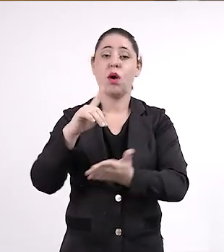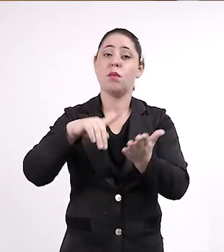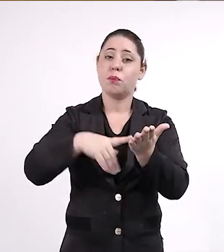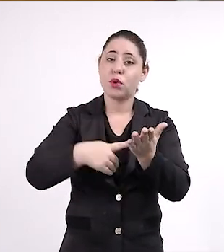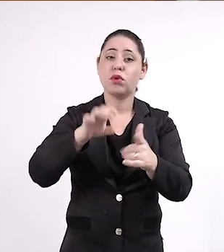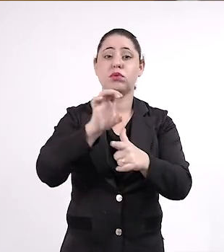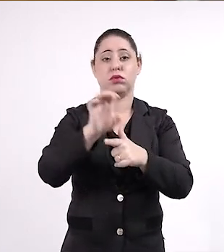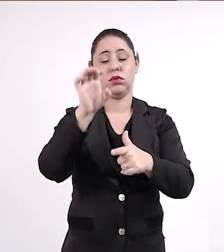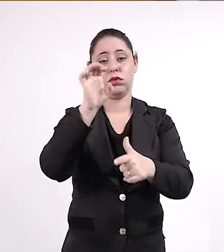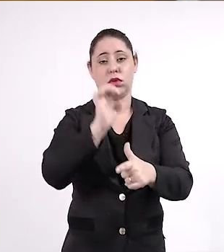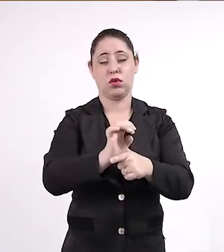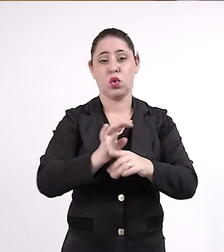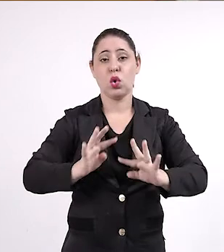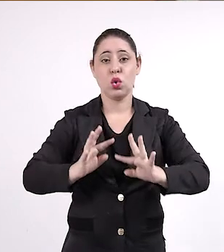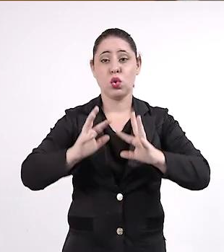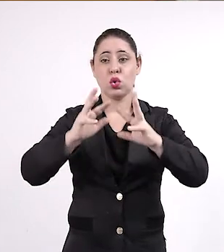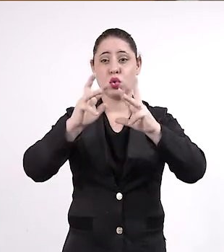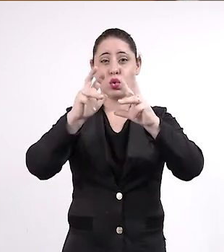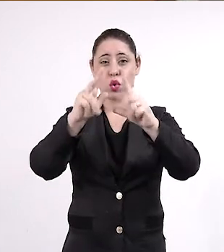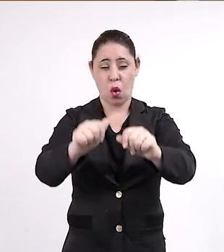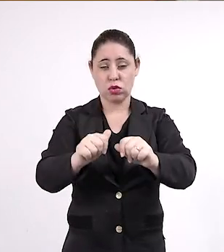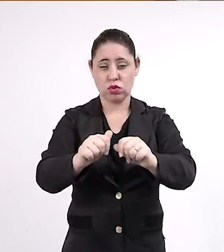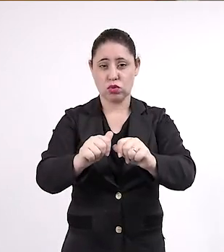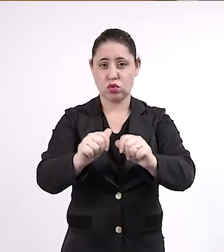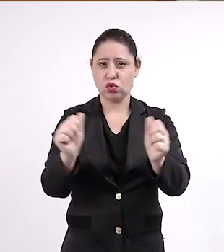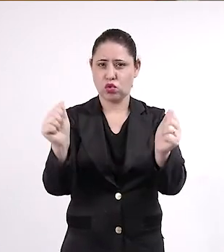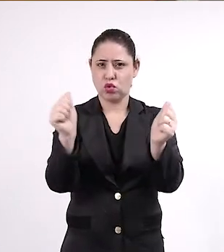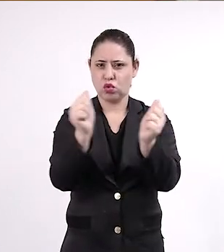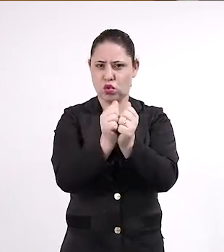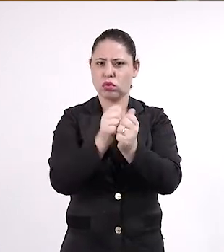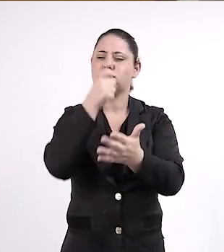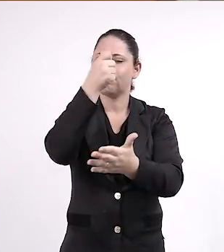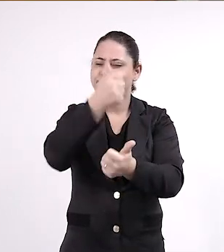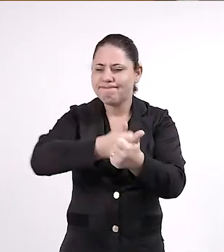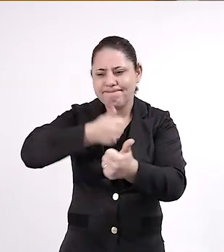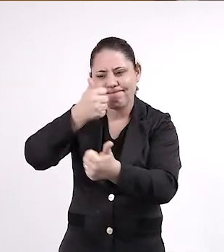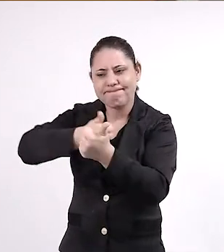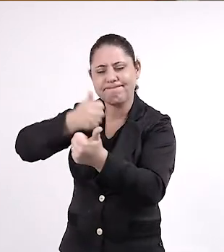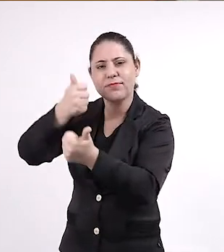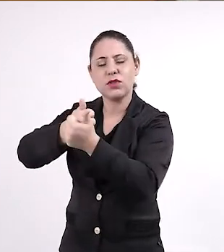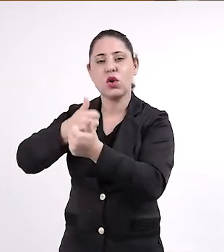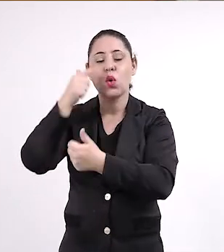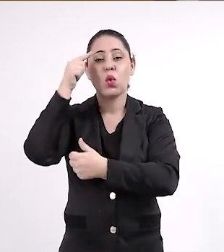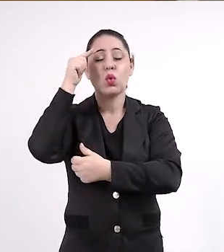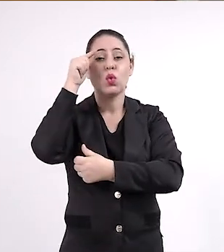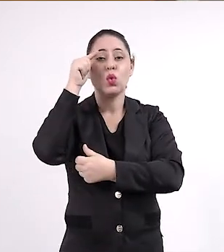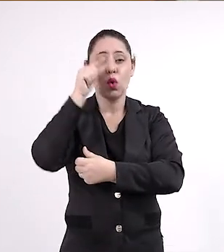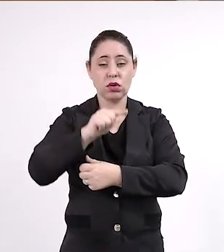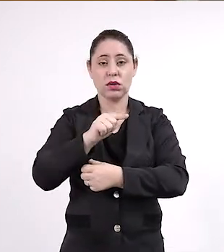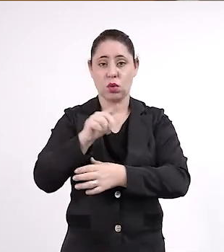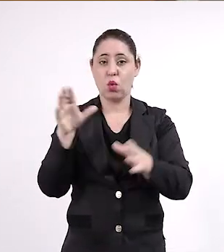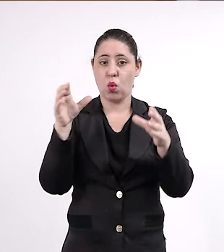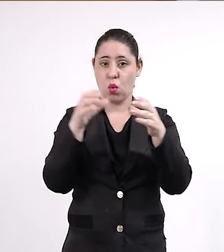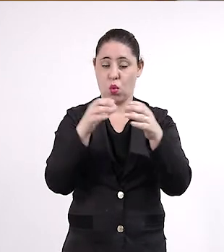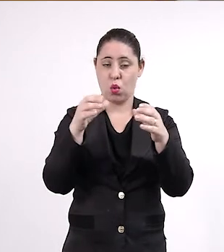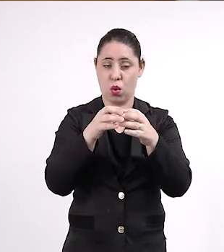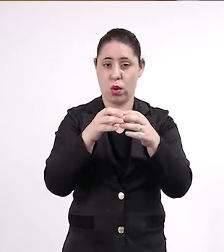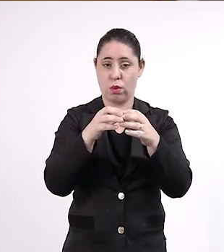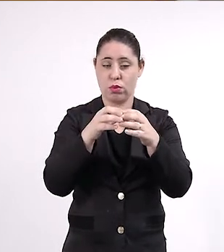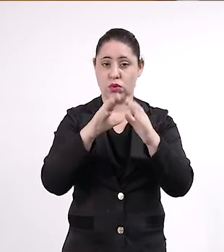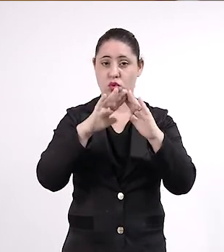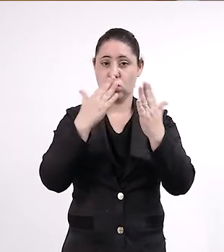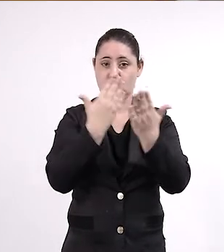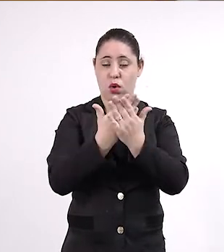o PROCON Estadual, e todos, numa força-tarefa, se empenharam muito para conseguir, com uma rede particular